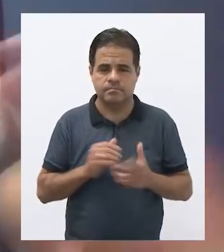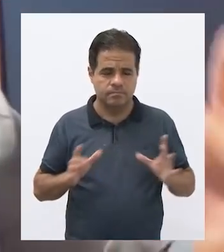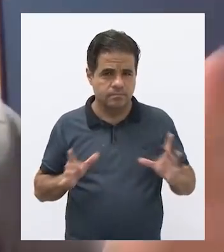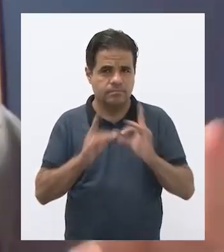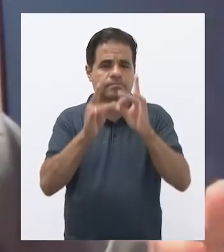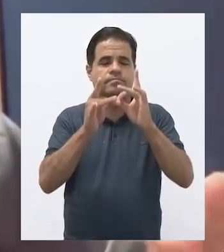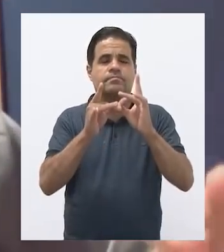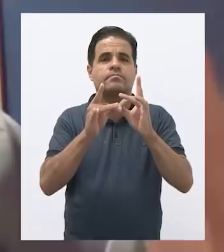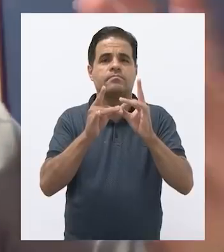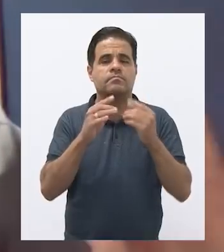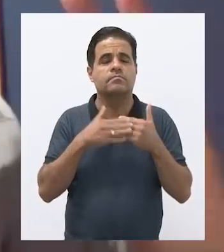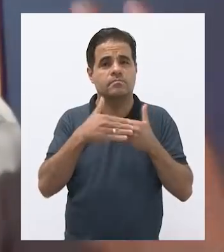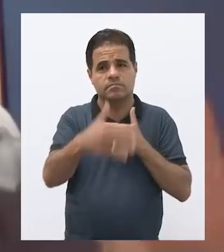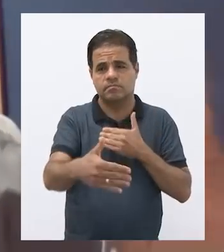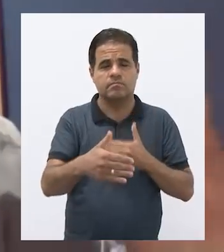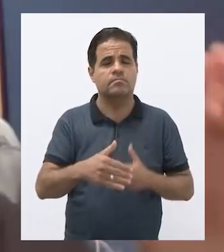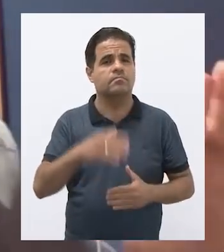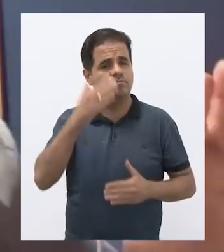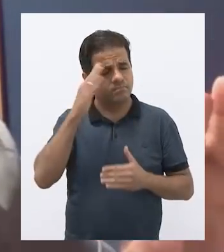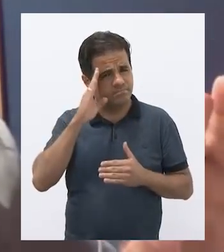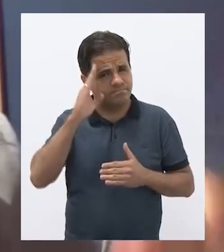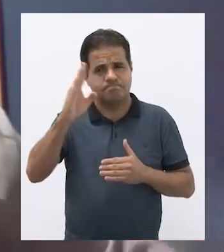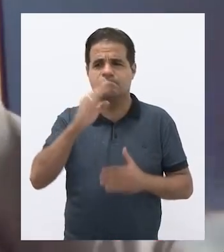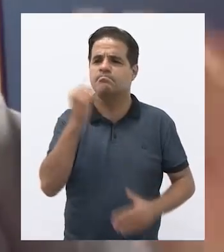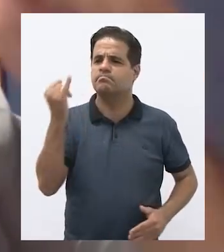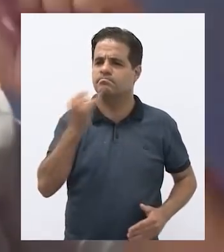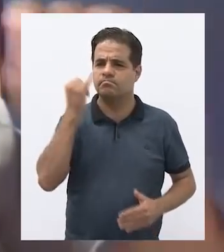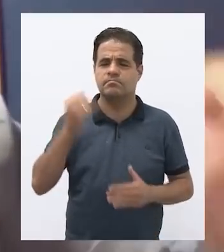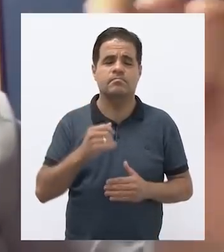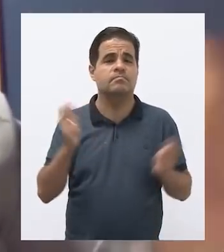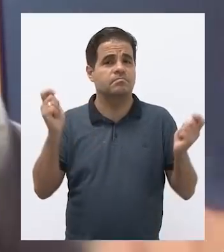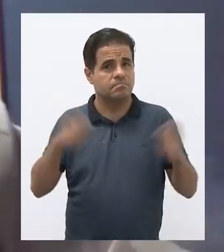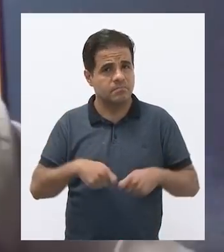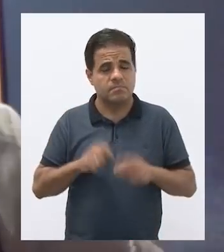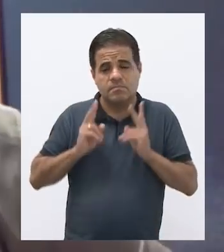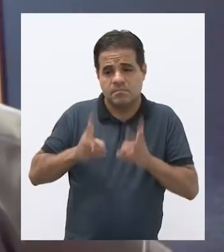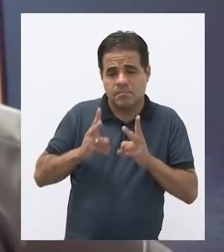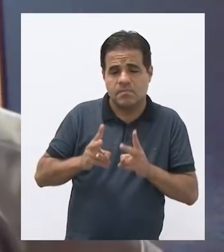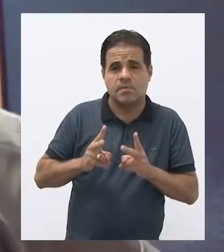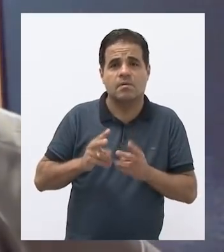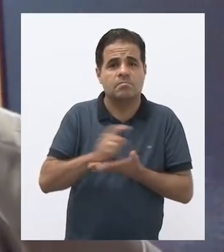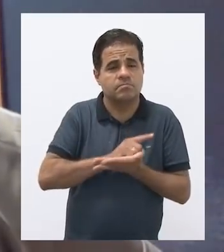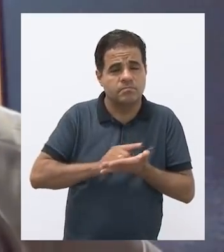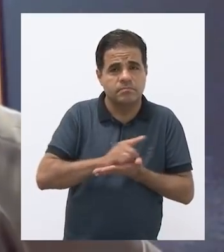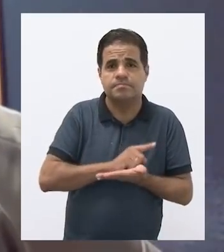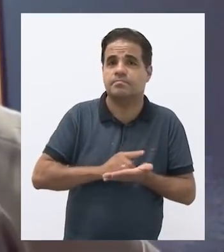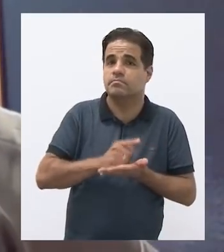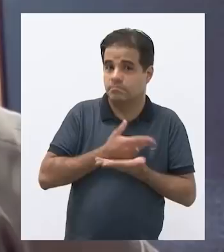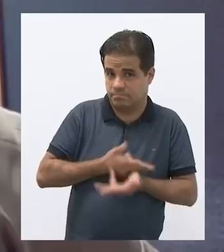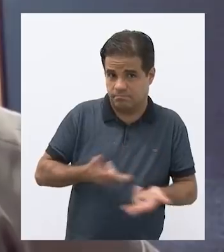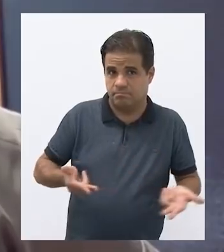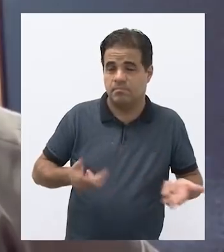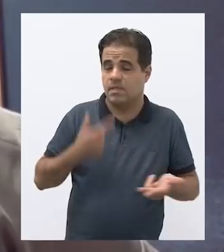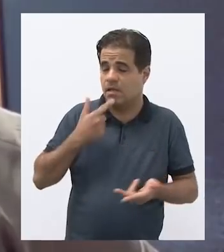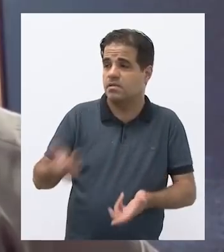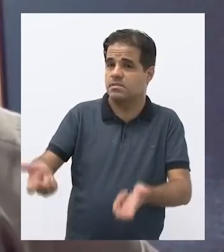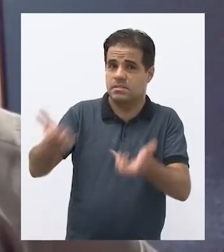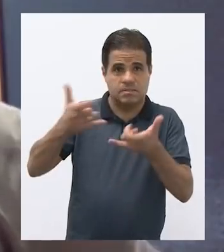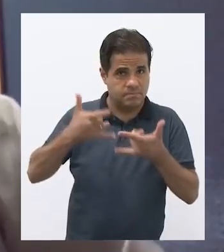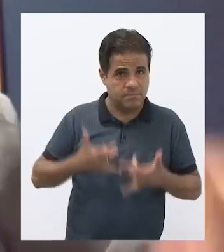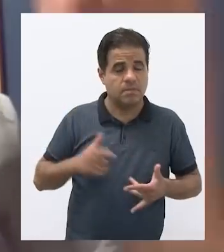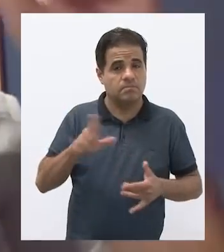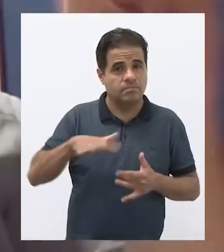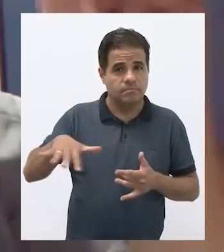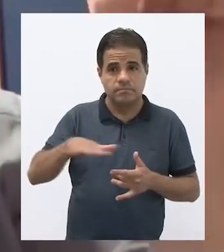conexão, um elo imprescindível para que se mantenha um nível de digitalização. Eles dizem, inclusive,